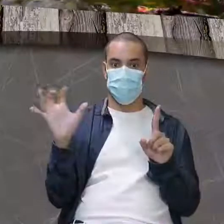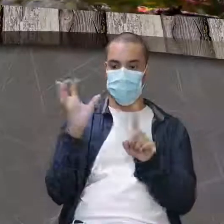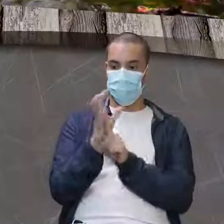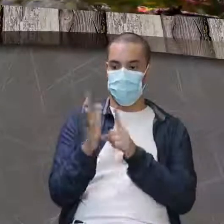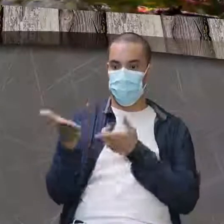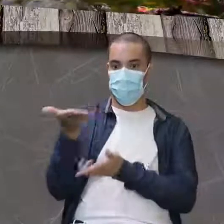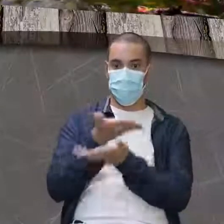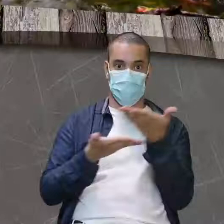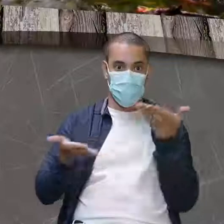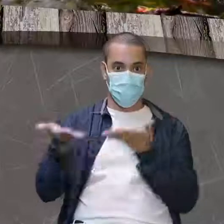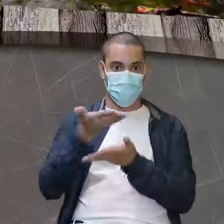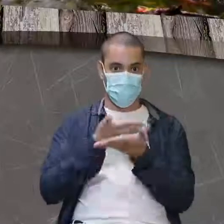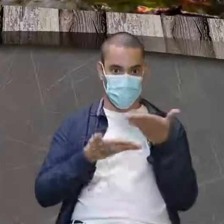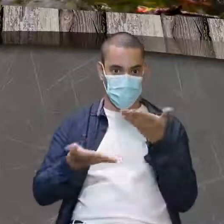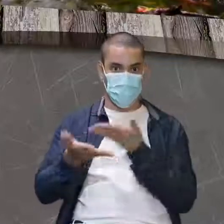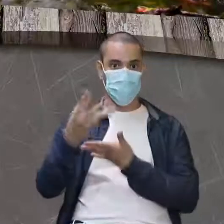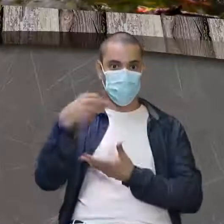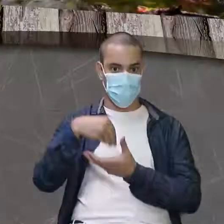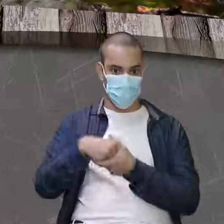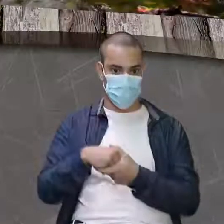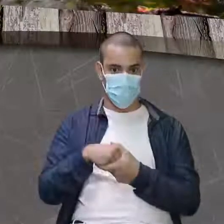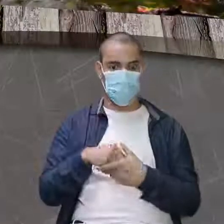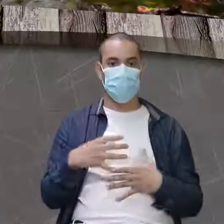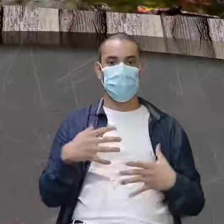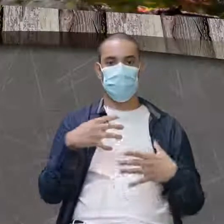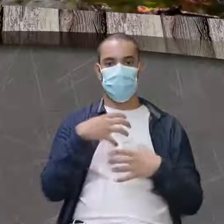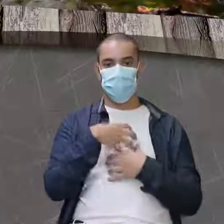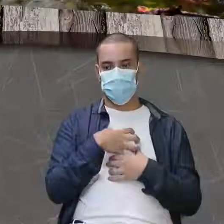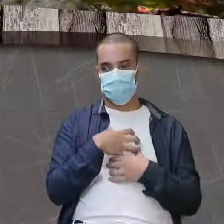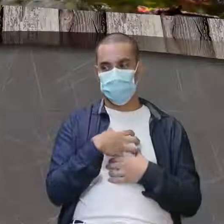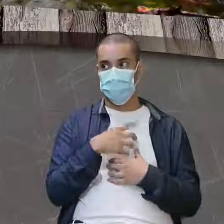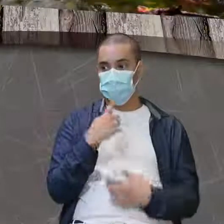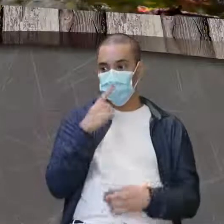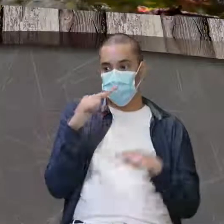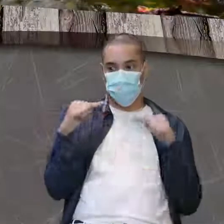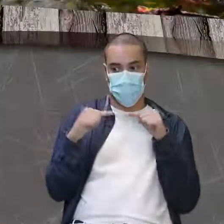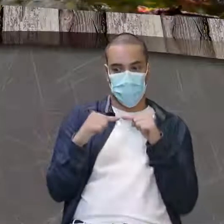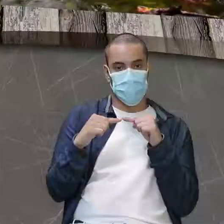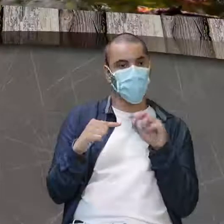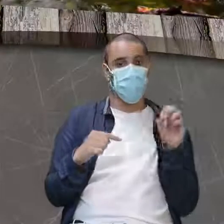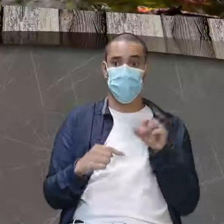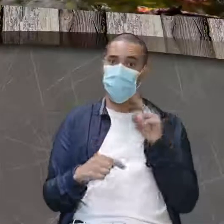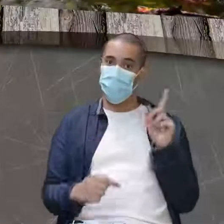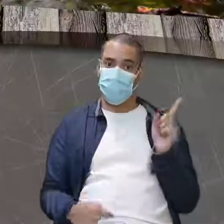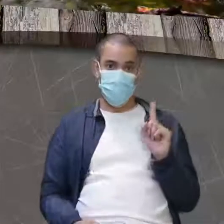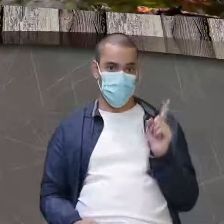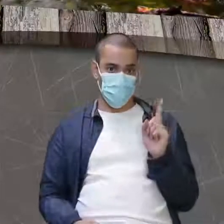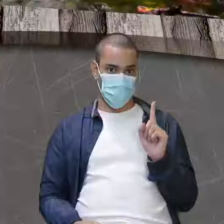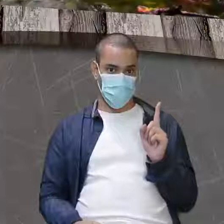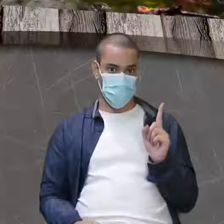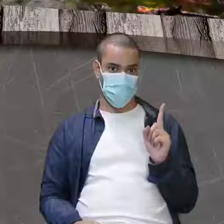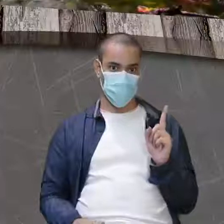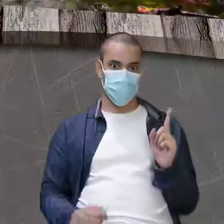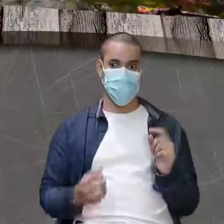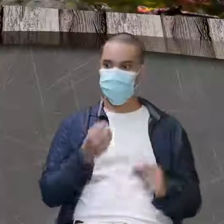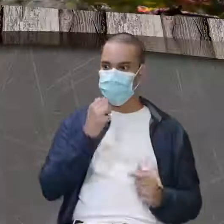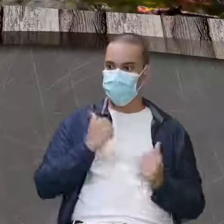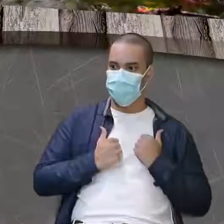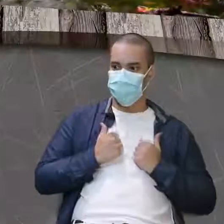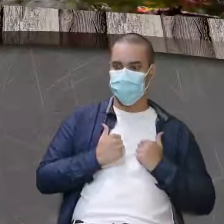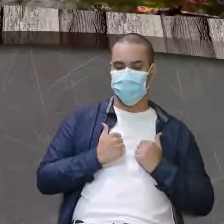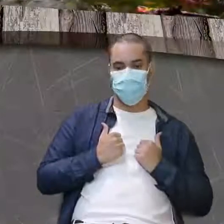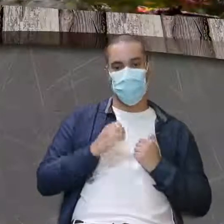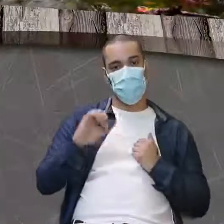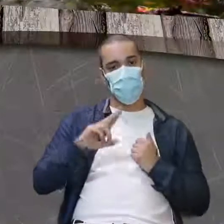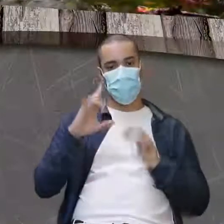interagir entre si de formas amigáveis ou não, ou seja, harmônica ou